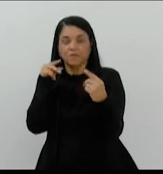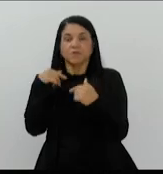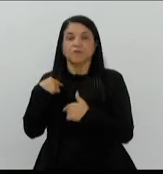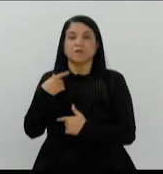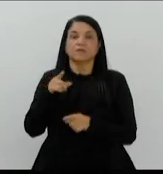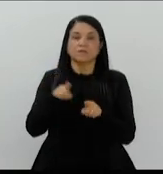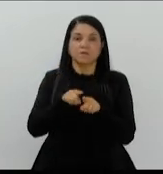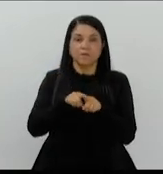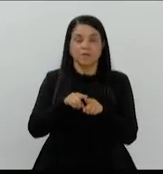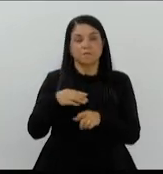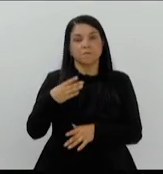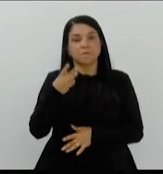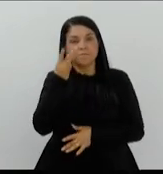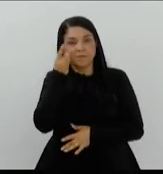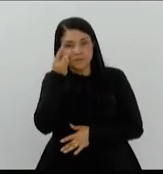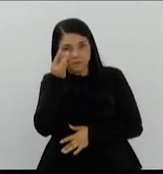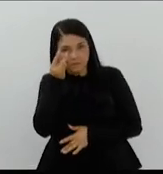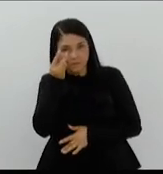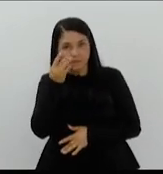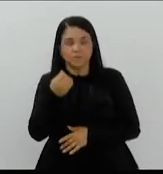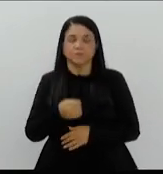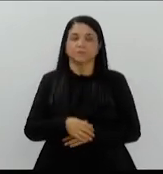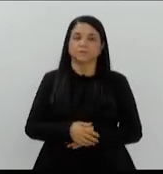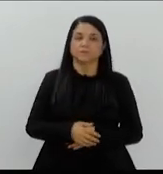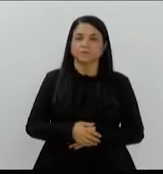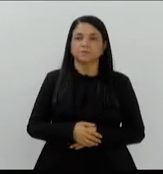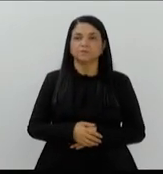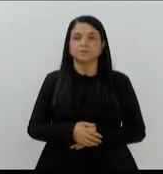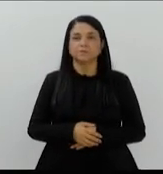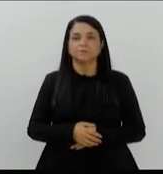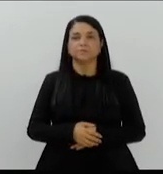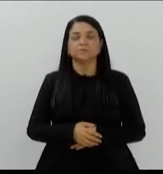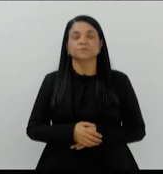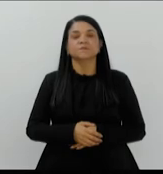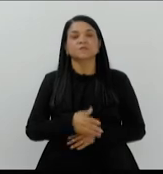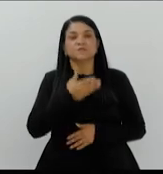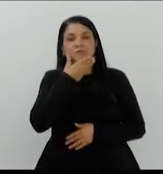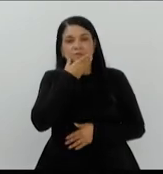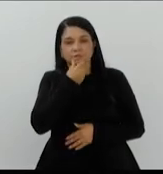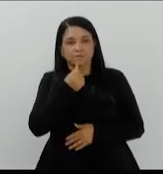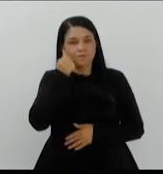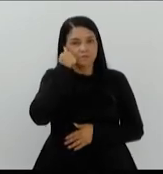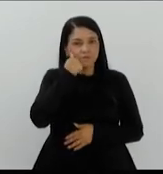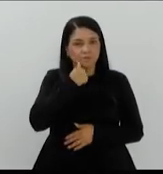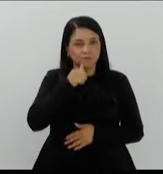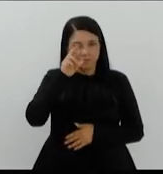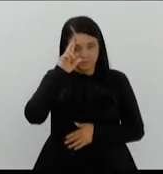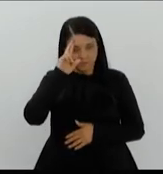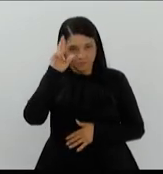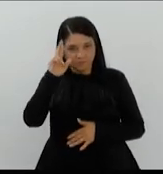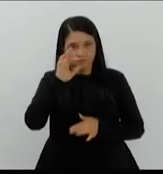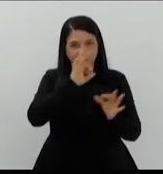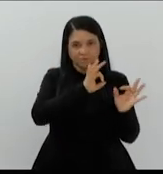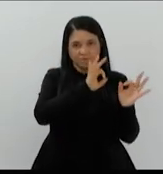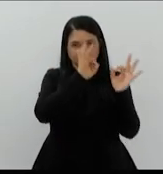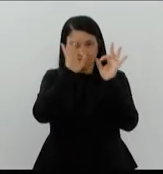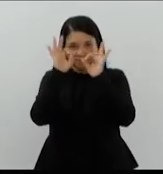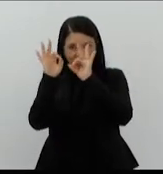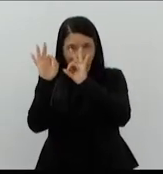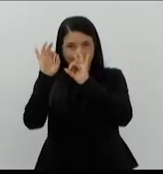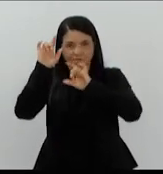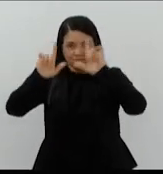presencial ou remota, senhoras e senhores telespectadores da